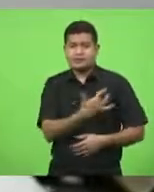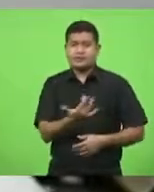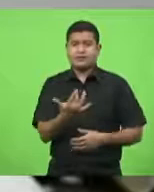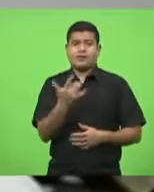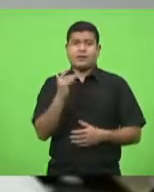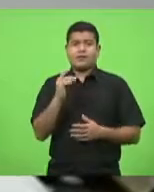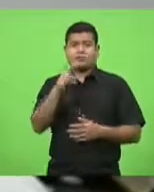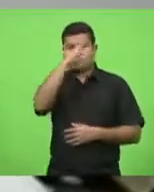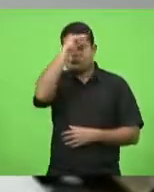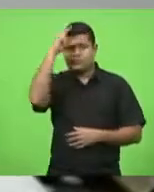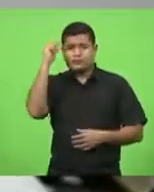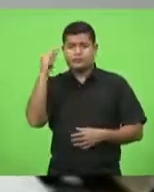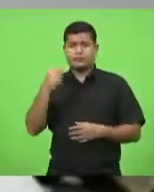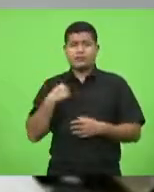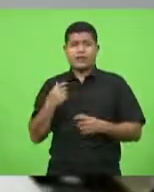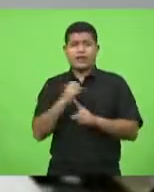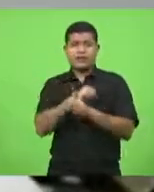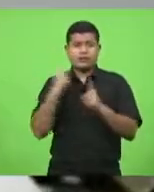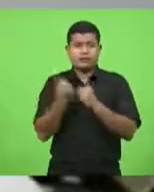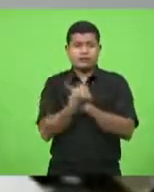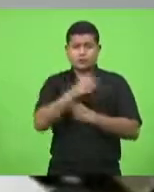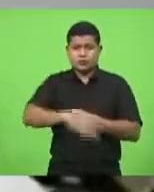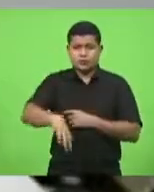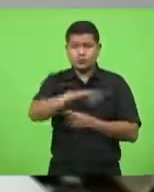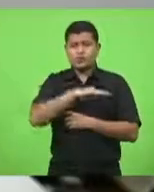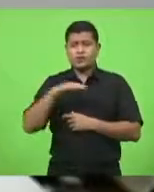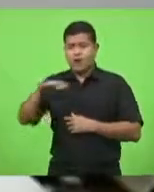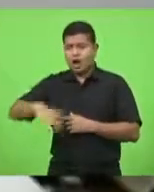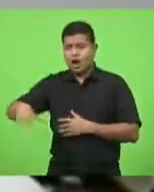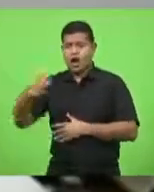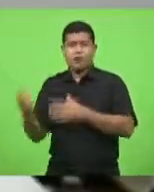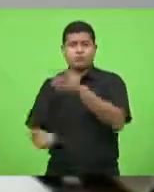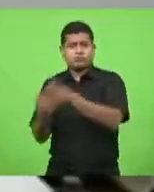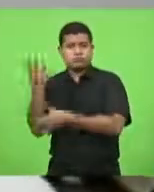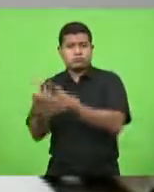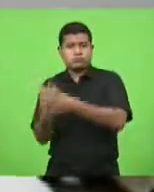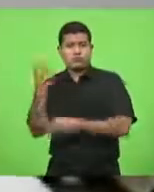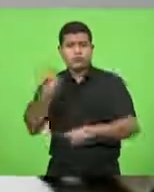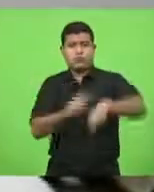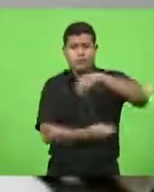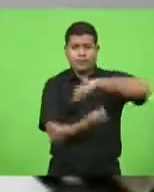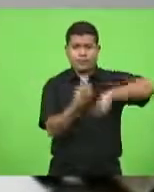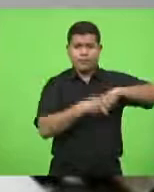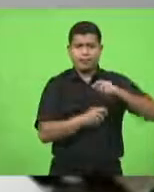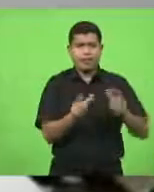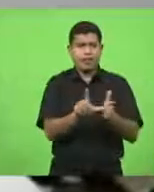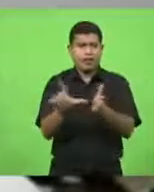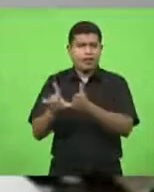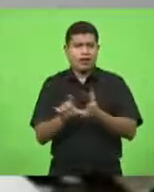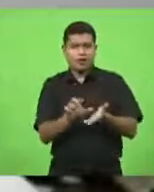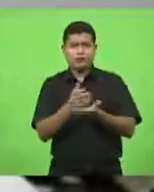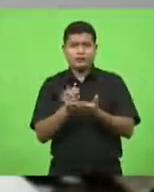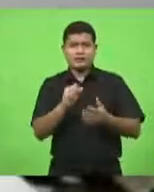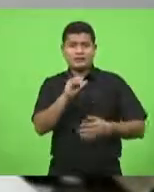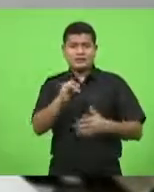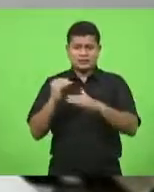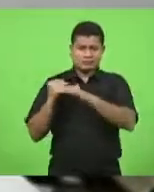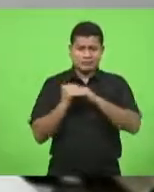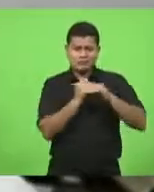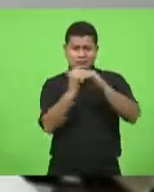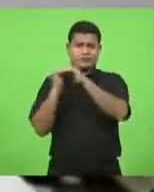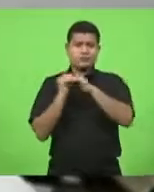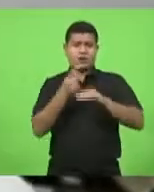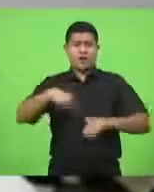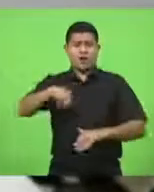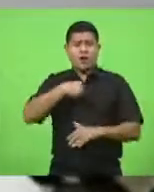como um todo, setor produtivo, comércio, enfim, se todos falassem a mesma coisa, nós não estaríamos perdendo